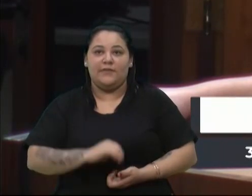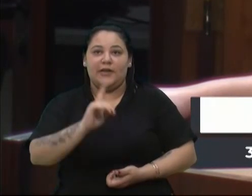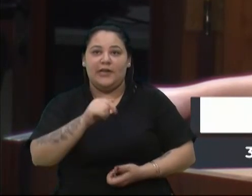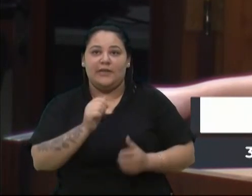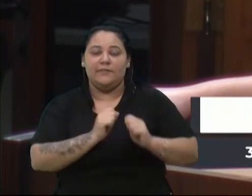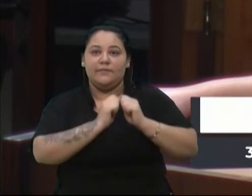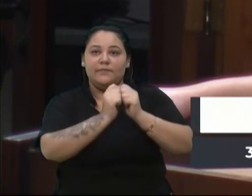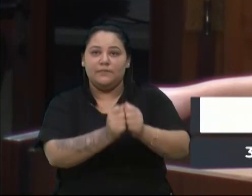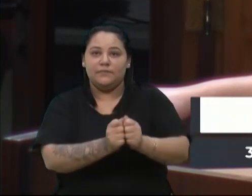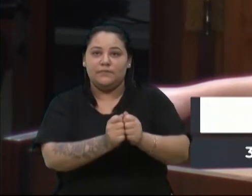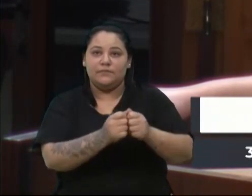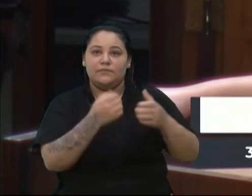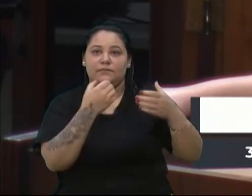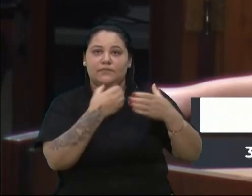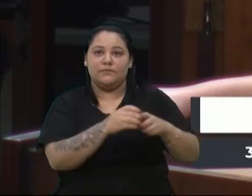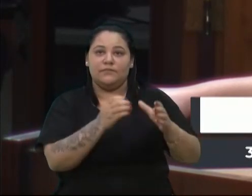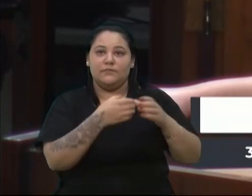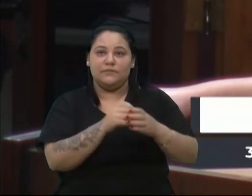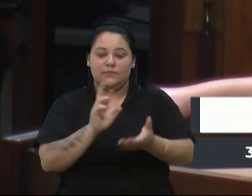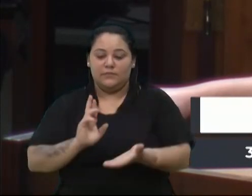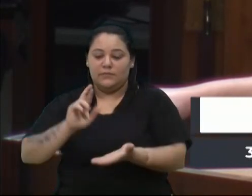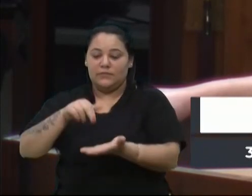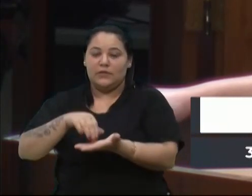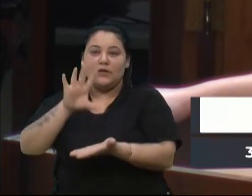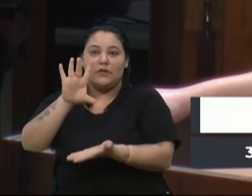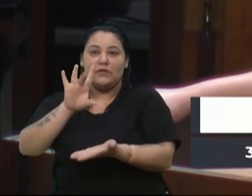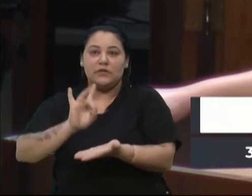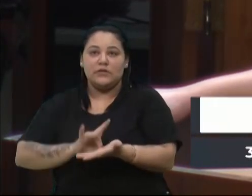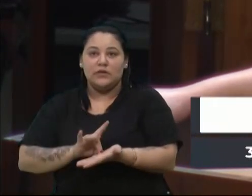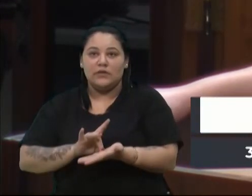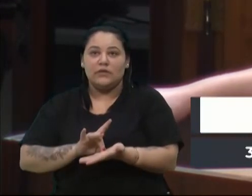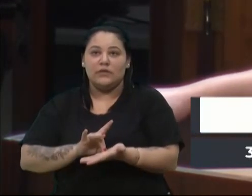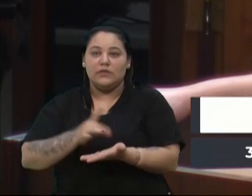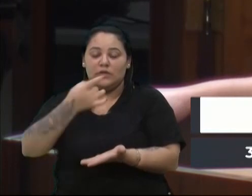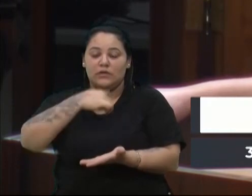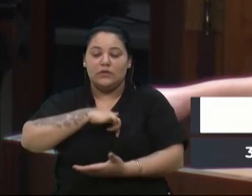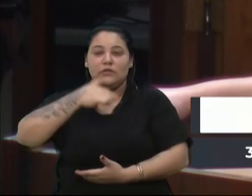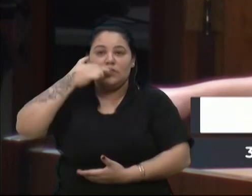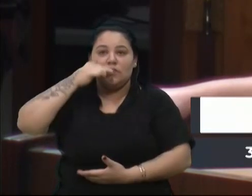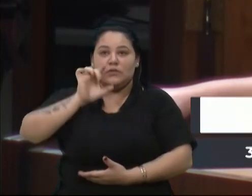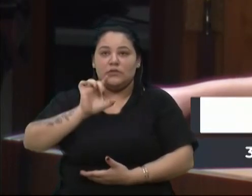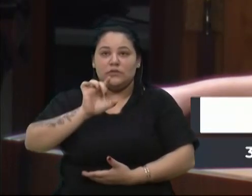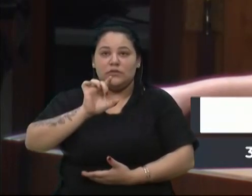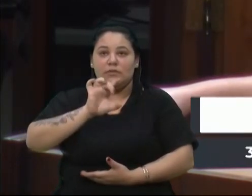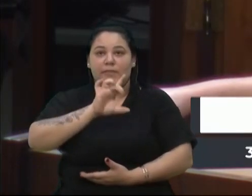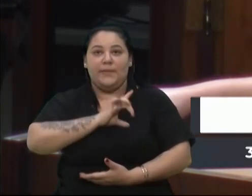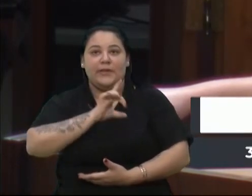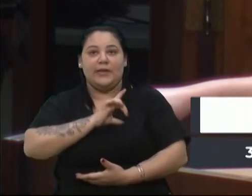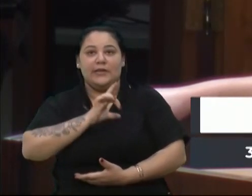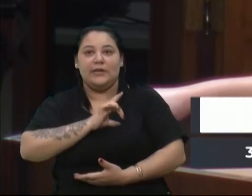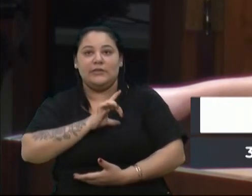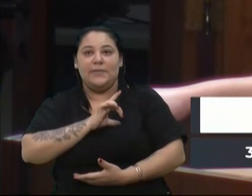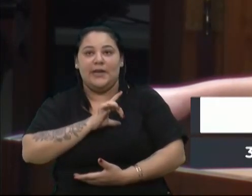nossas vivências reais que a gente consegue ter a certeza da importância do impacto de